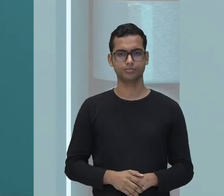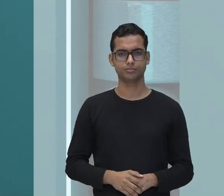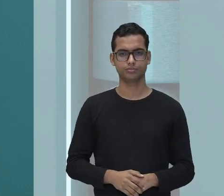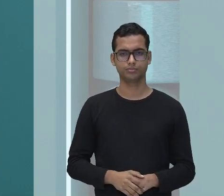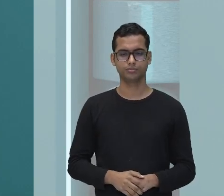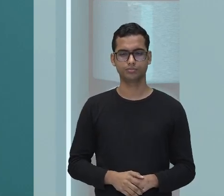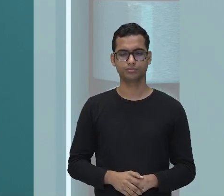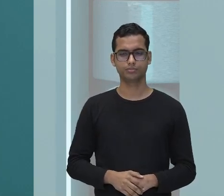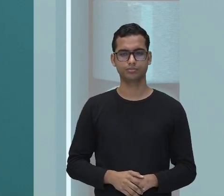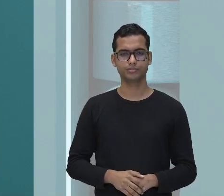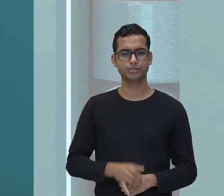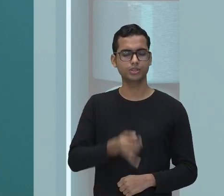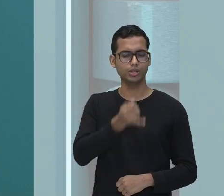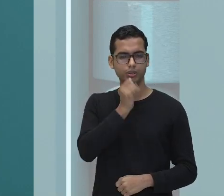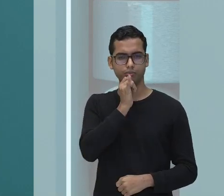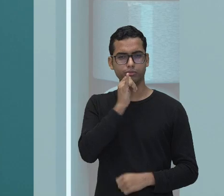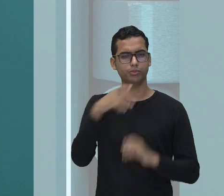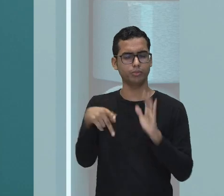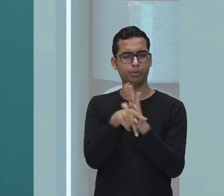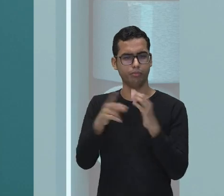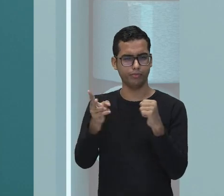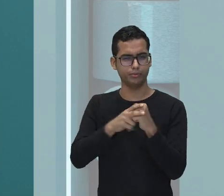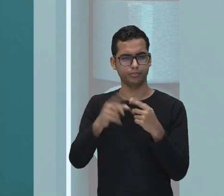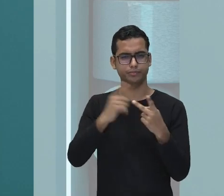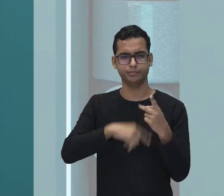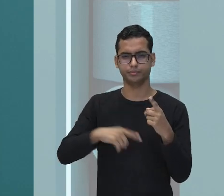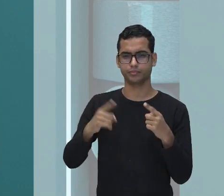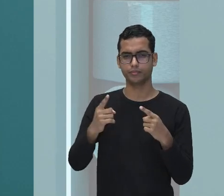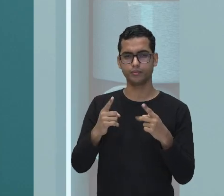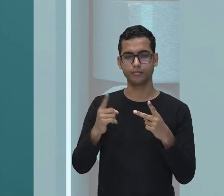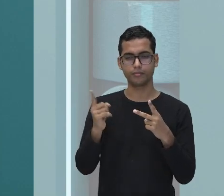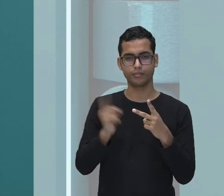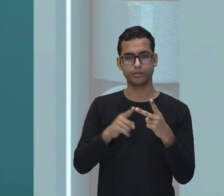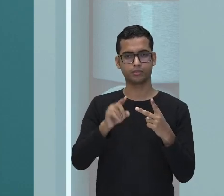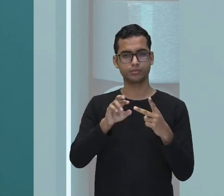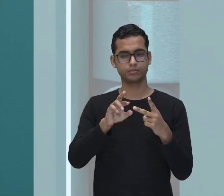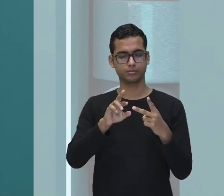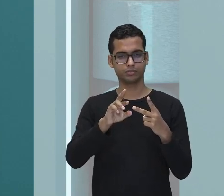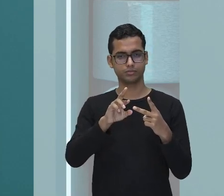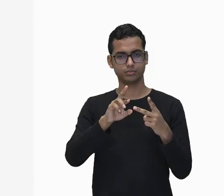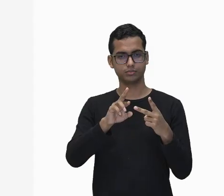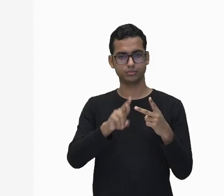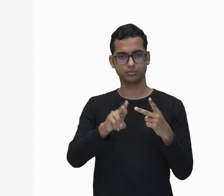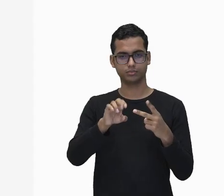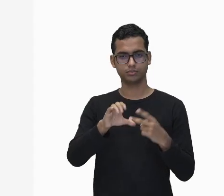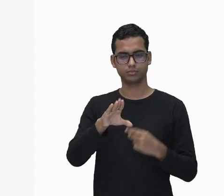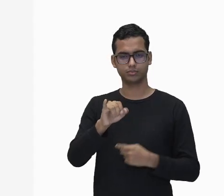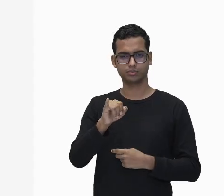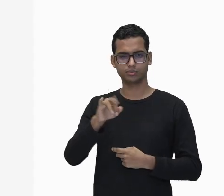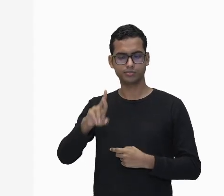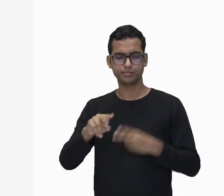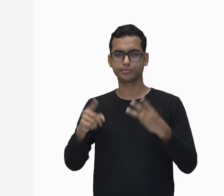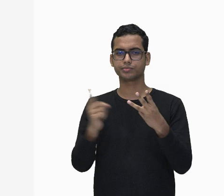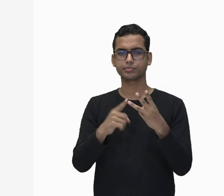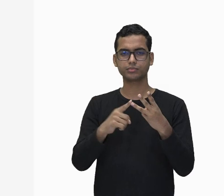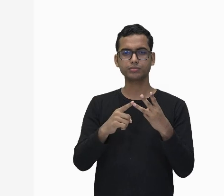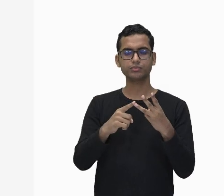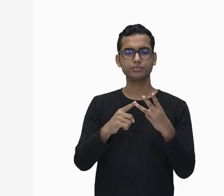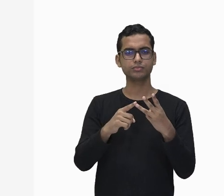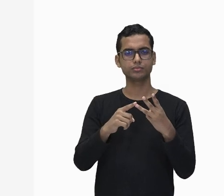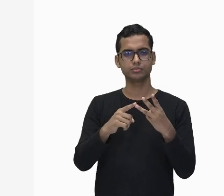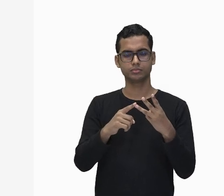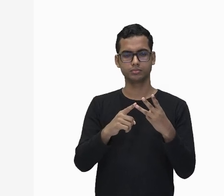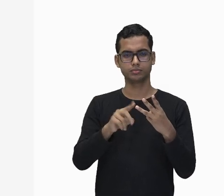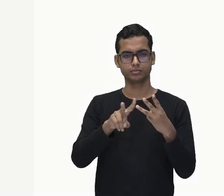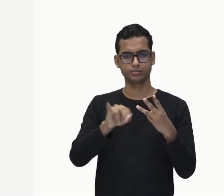receber e do verbo beber, da terceira conjugação, outros verbos também se conjugam como eles. São esses verbos aqui, vamos lá comigo. O